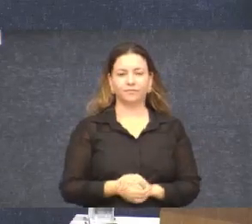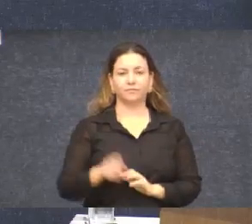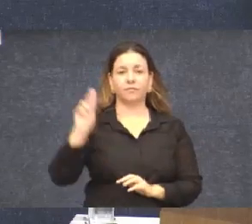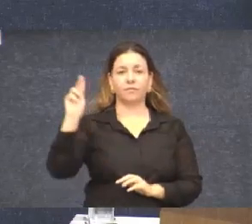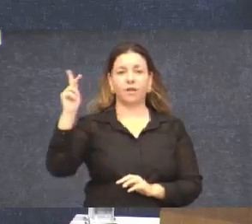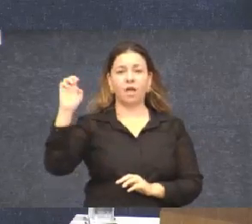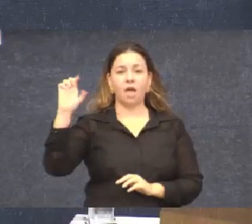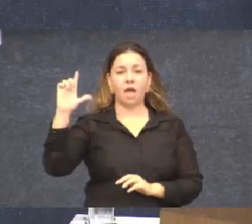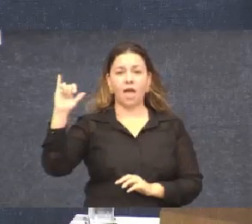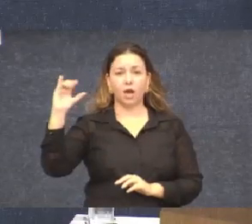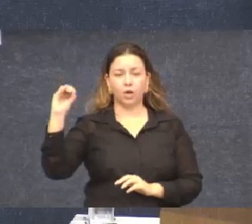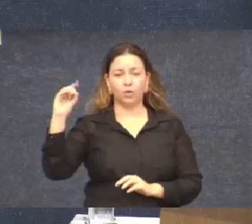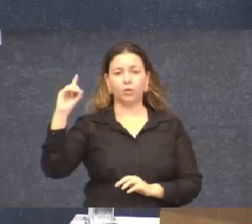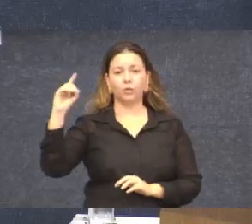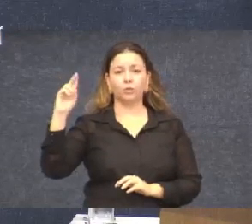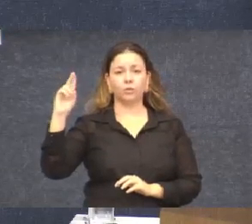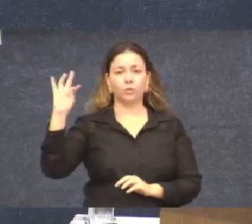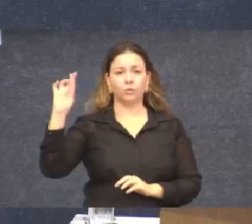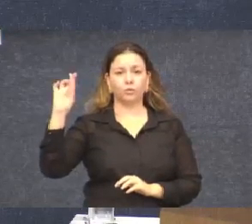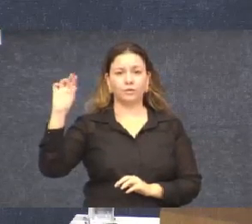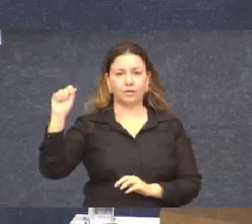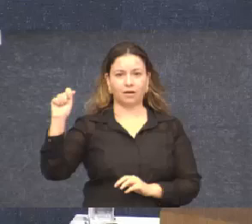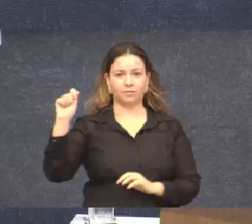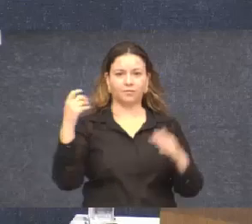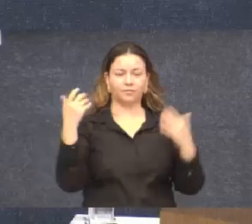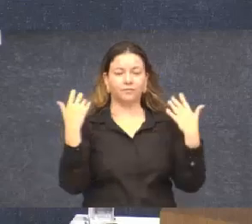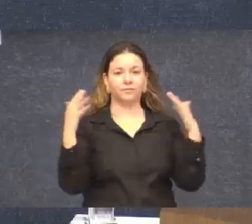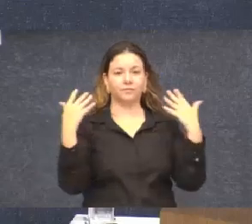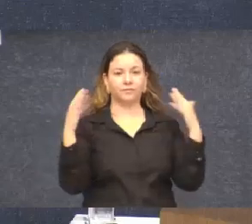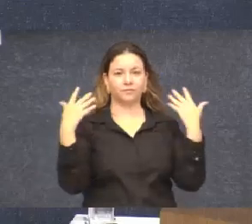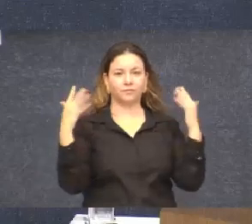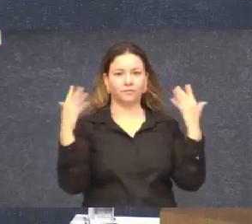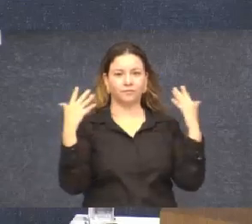Hélio Dutra de Freitas.